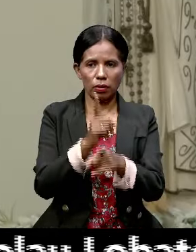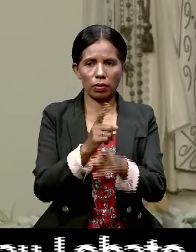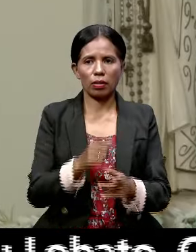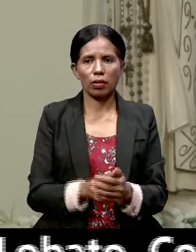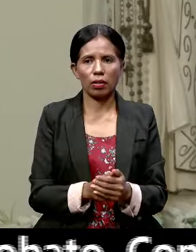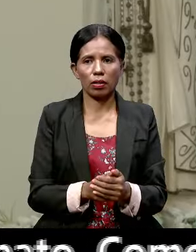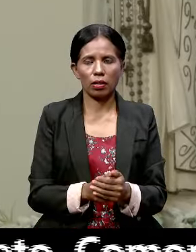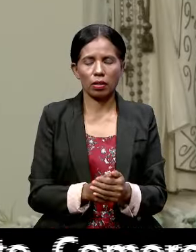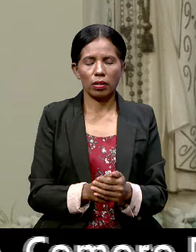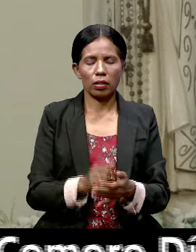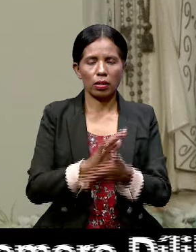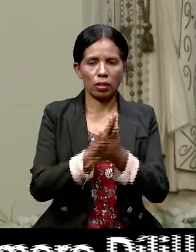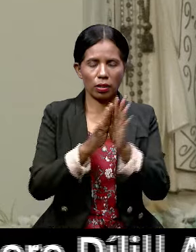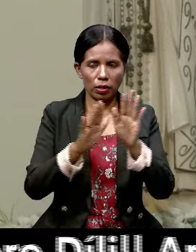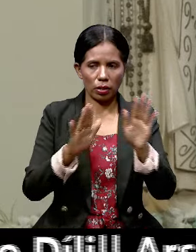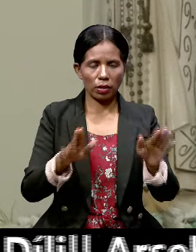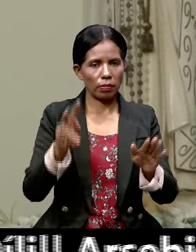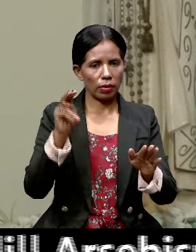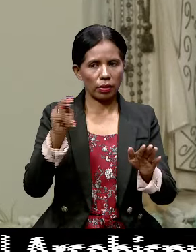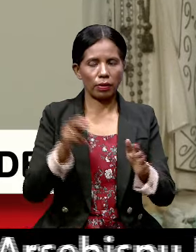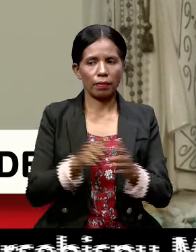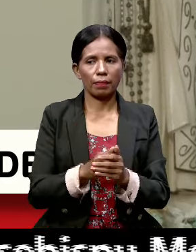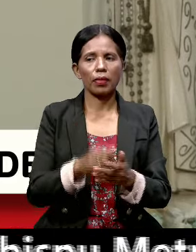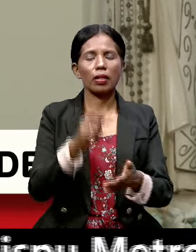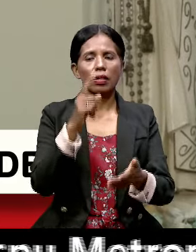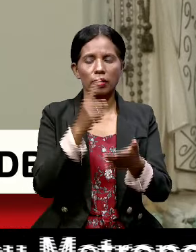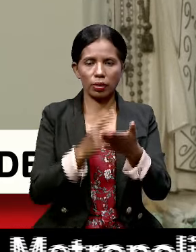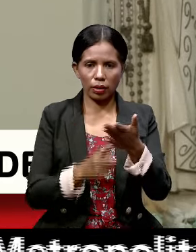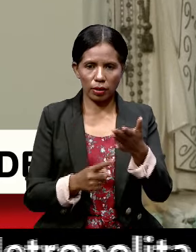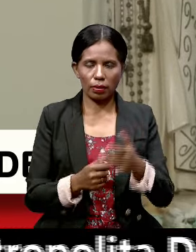da Amém Nian. Saída mag